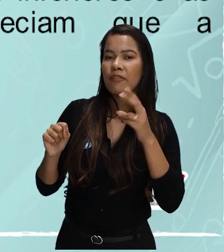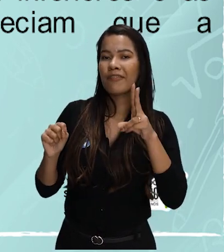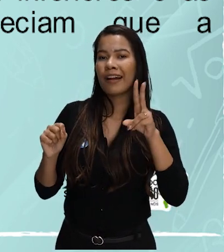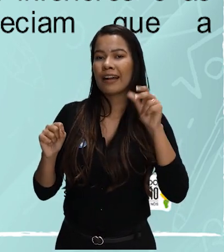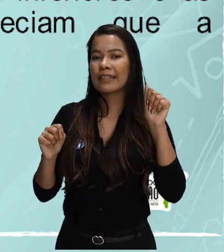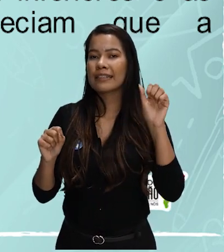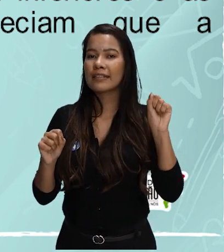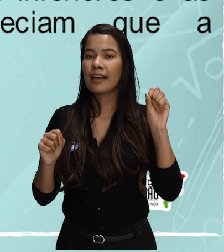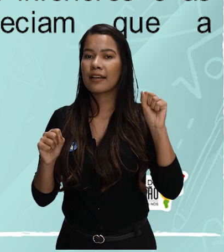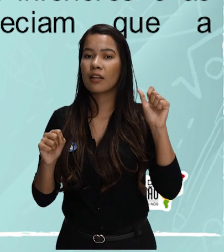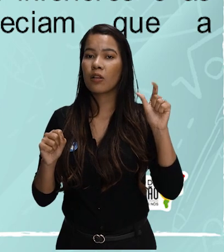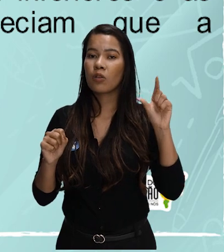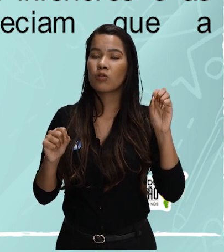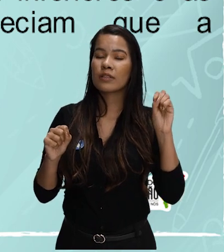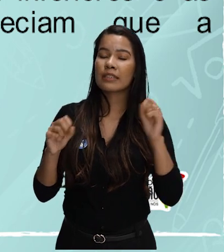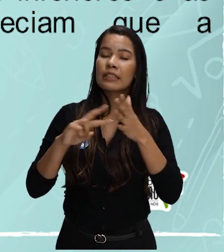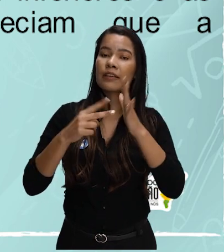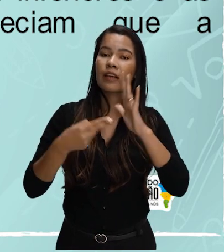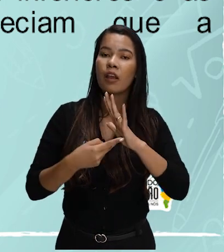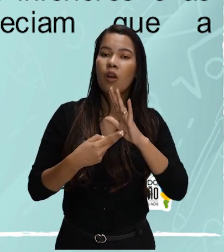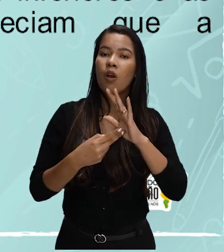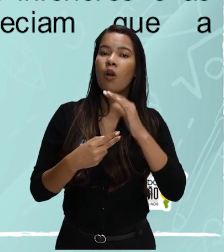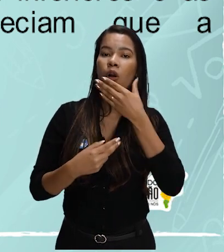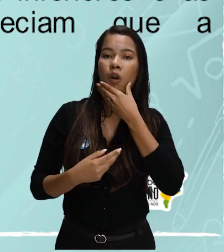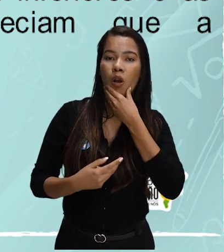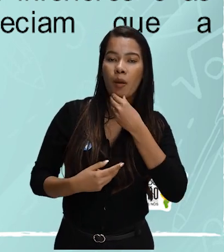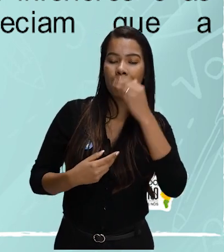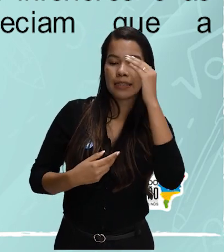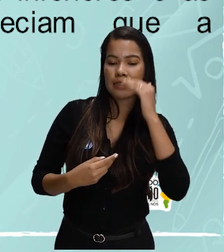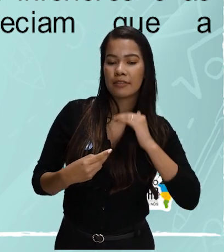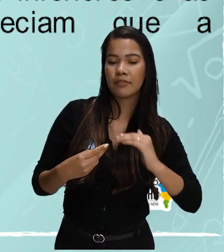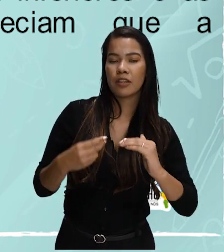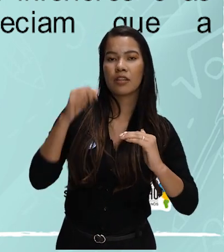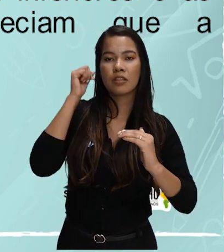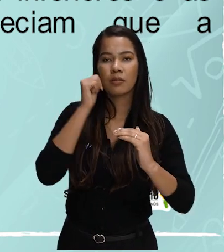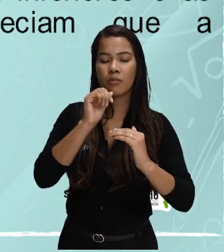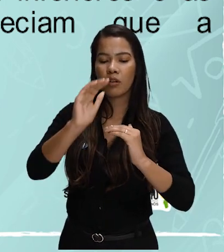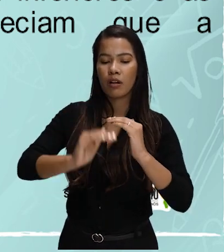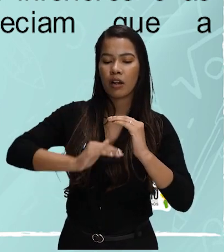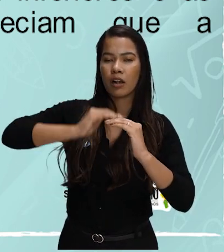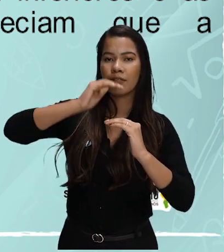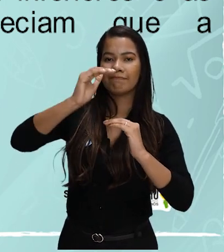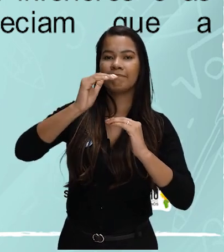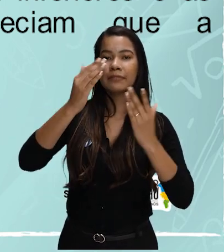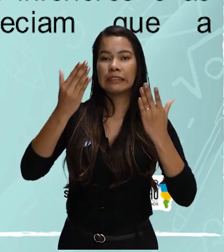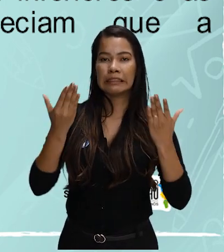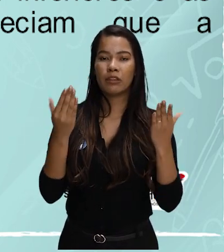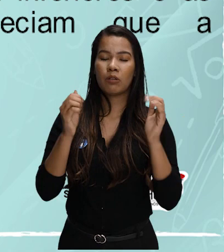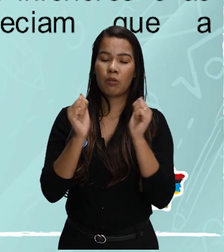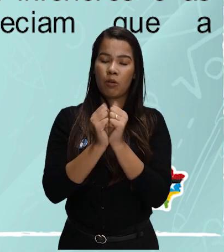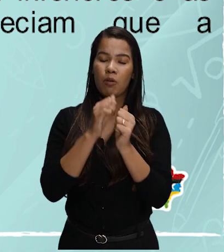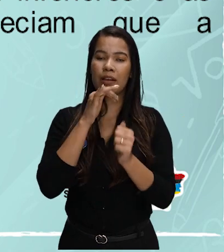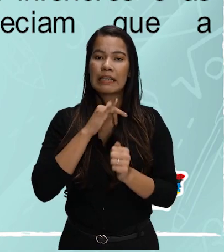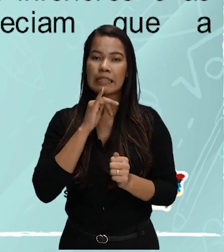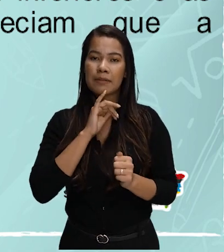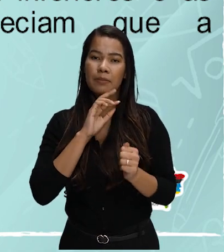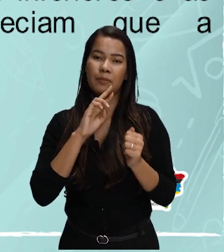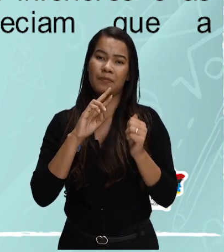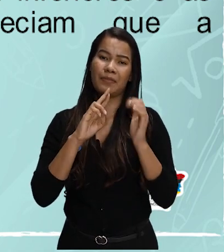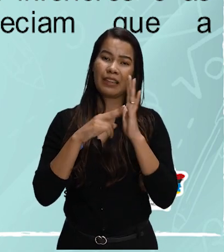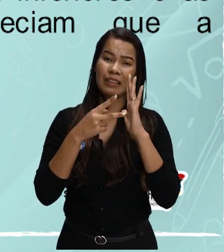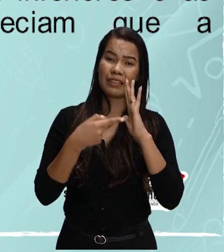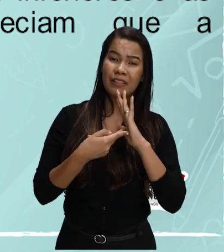mulheres superiores. Com esse exemplo, reconheciam que a correspondência era impossível. Essa